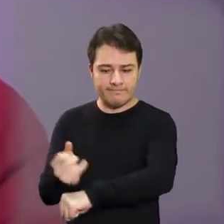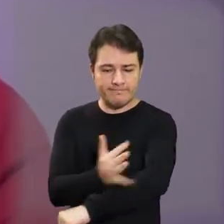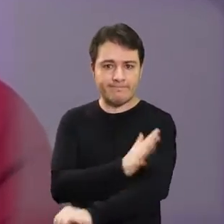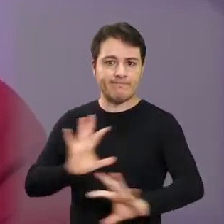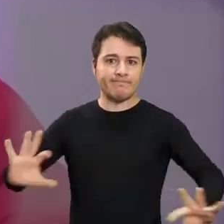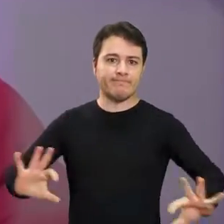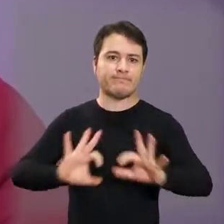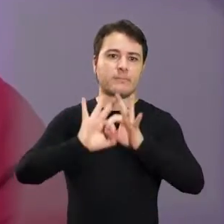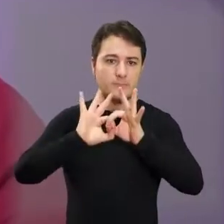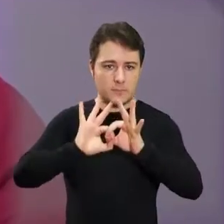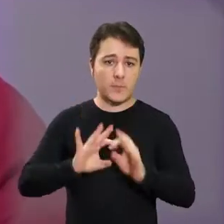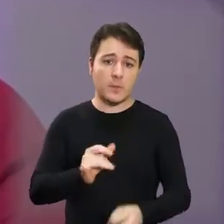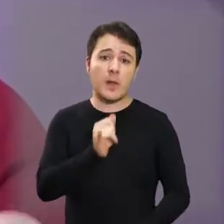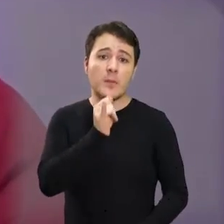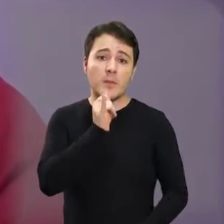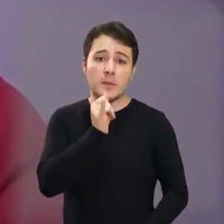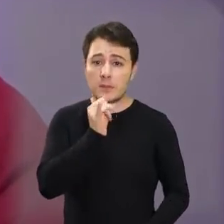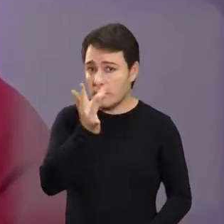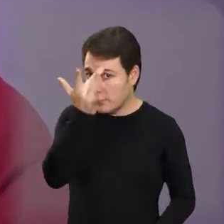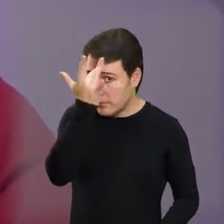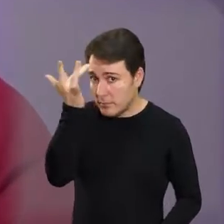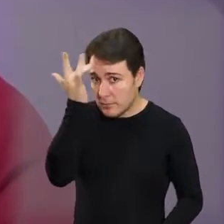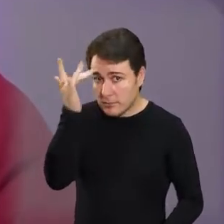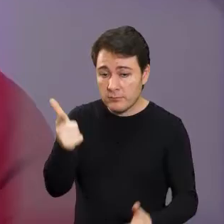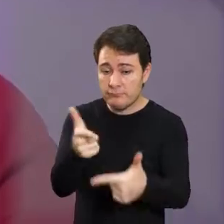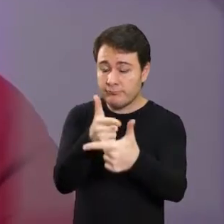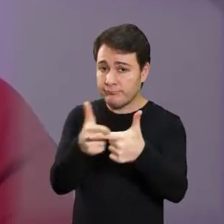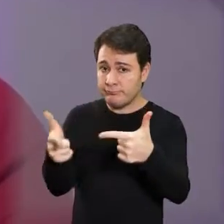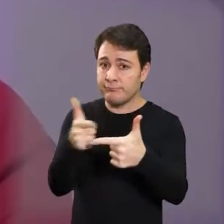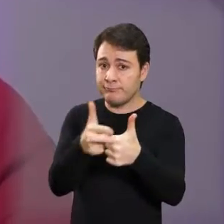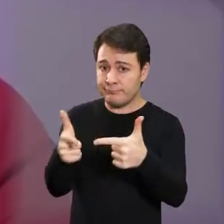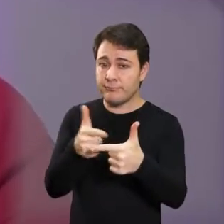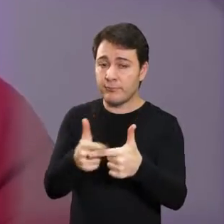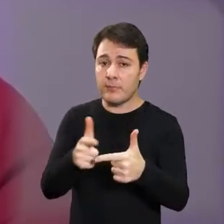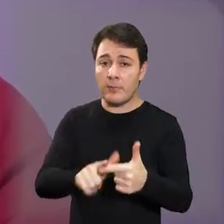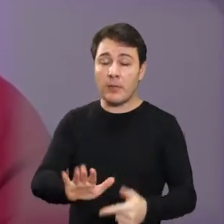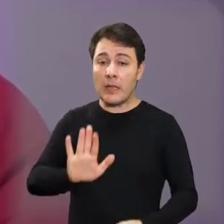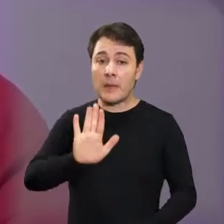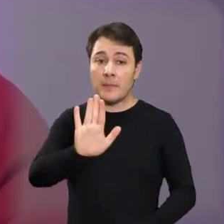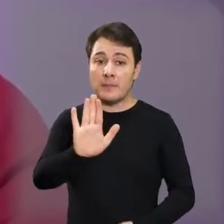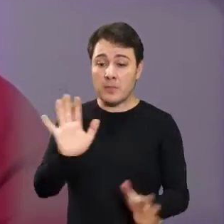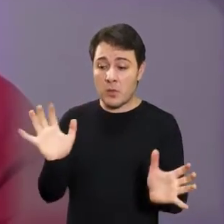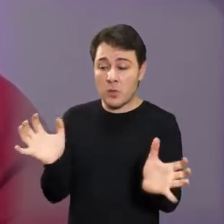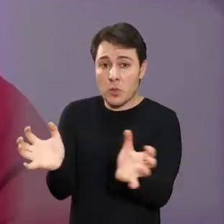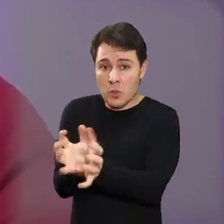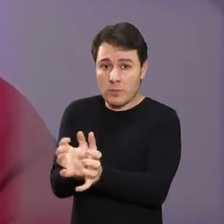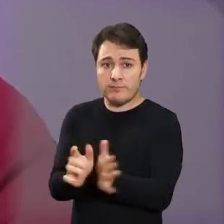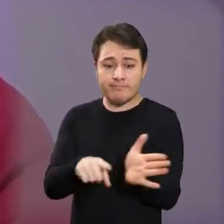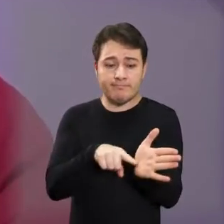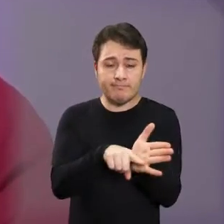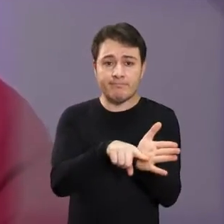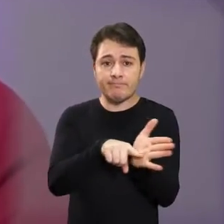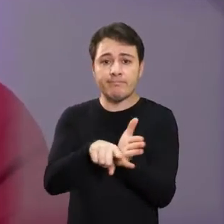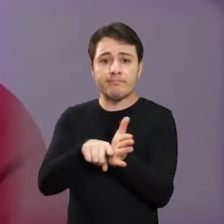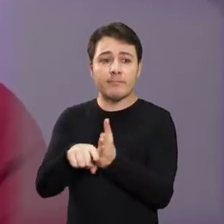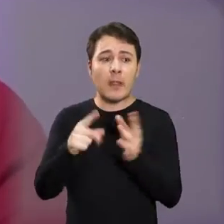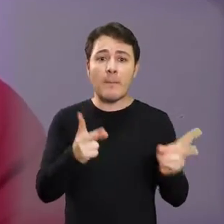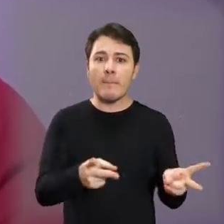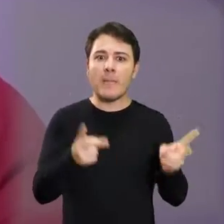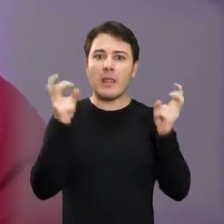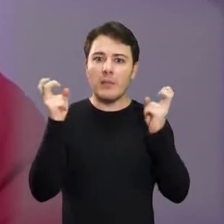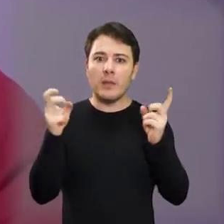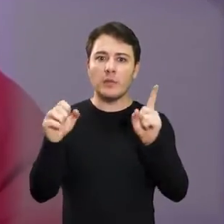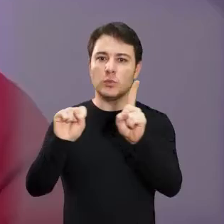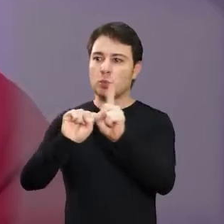obviamente, relacionados a esse fenômeno, como, por exemplo, os transtornos mentais que podem ocorrer, e, obviamente, isso tem um peso muito grande nisso